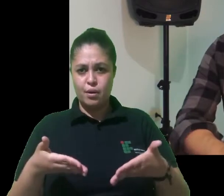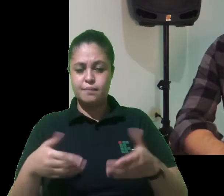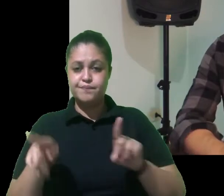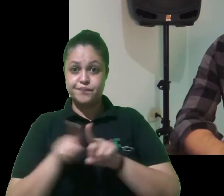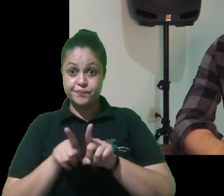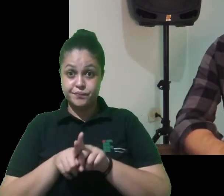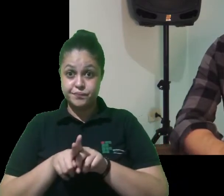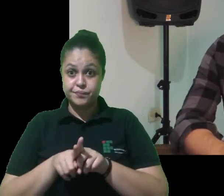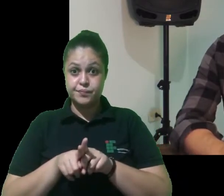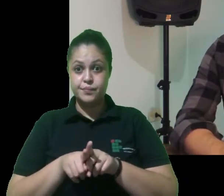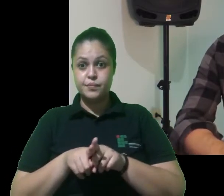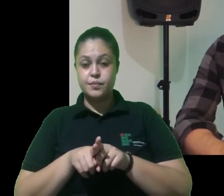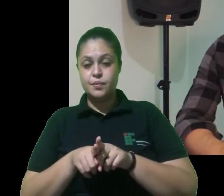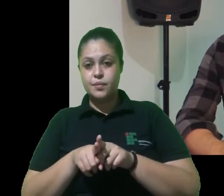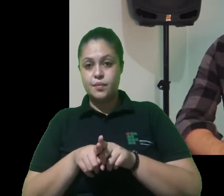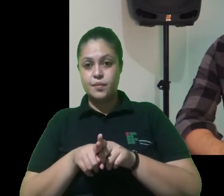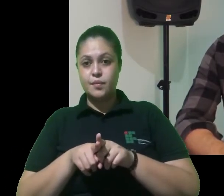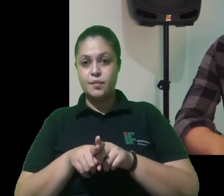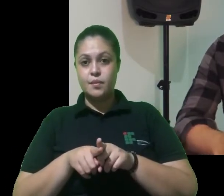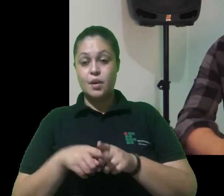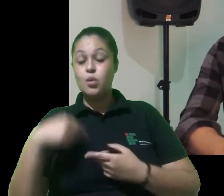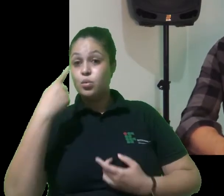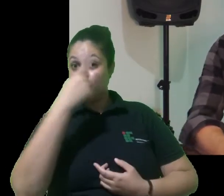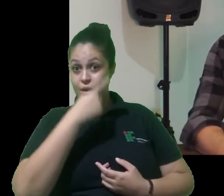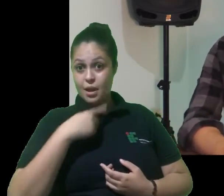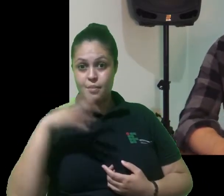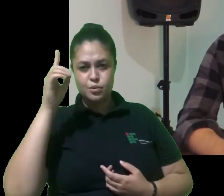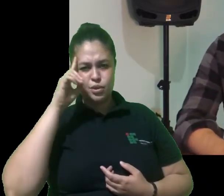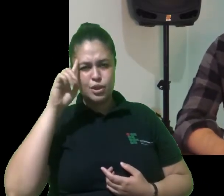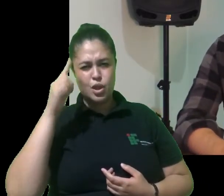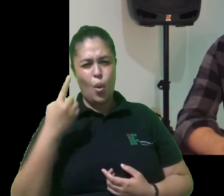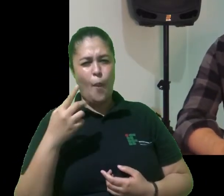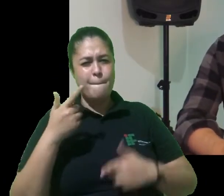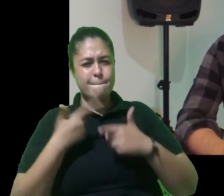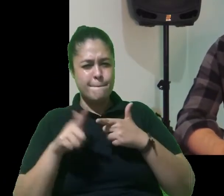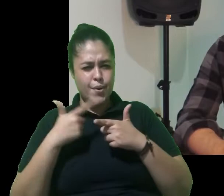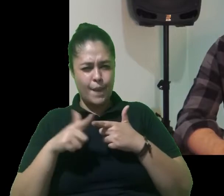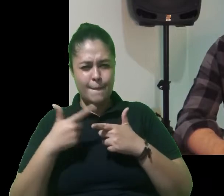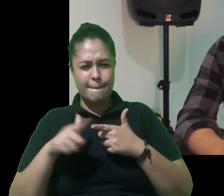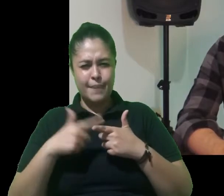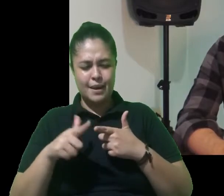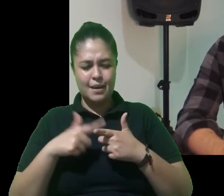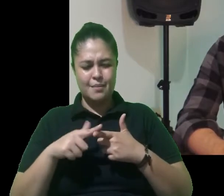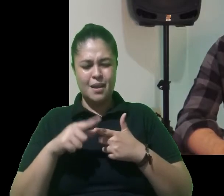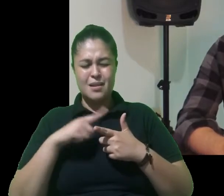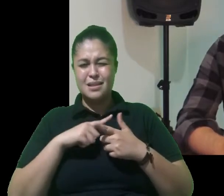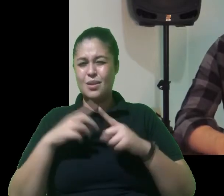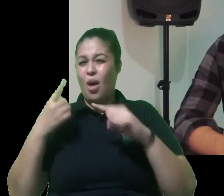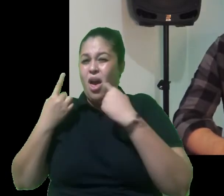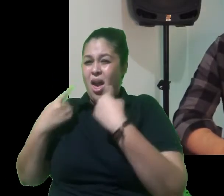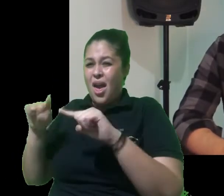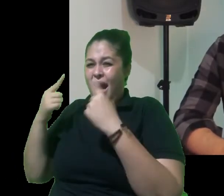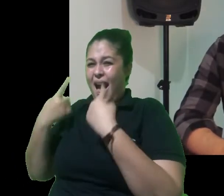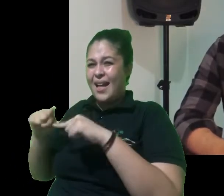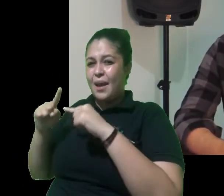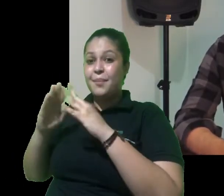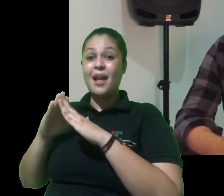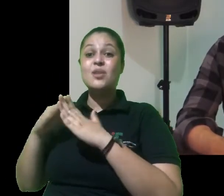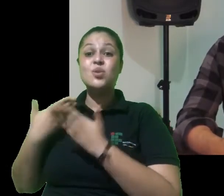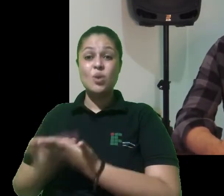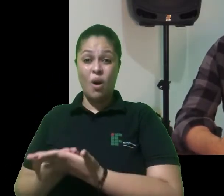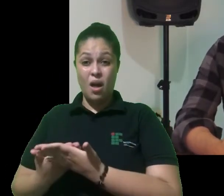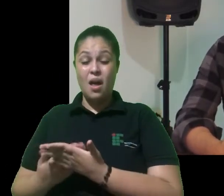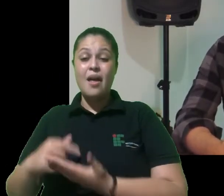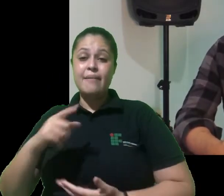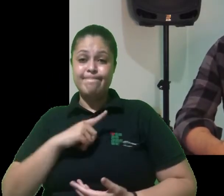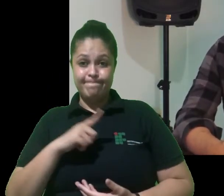destacar que nos tempos atuais, um problema tem sido os ataques que a